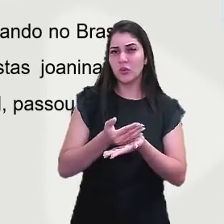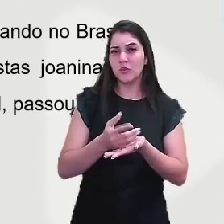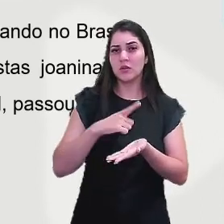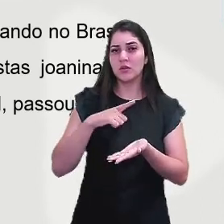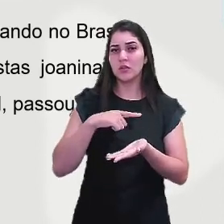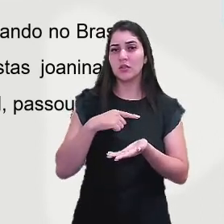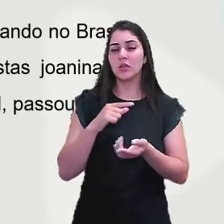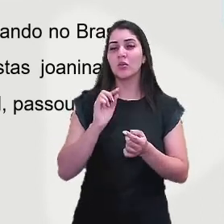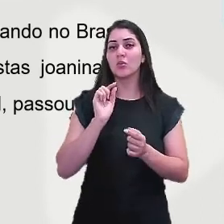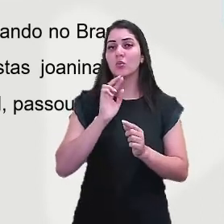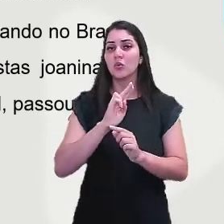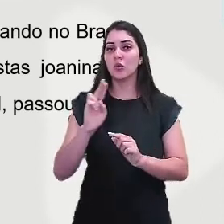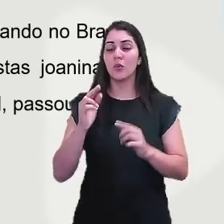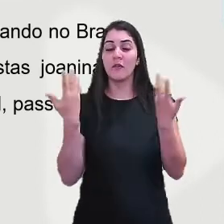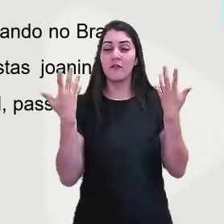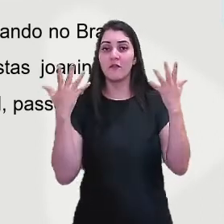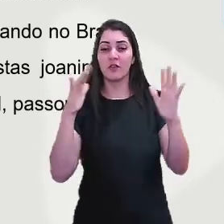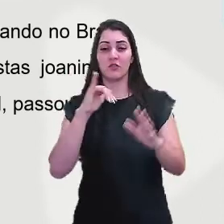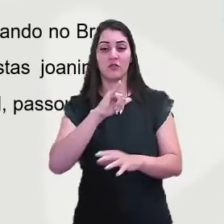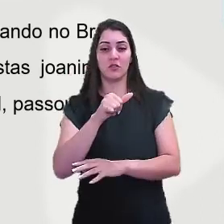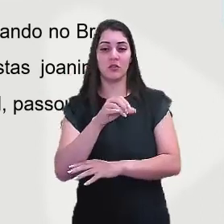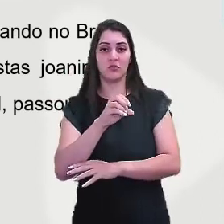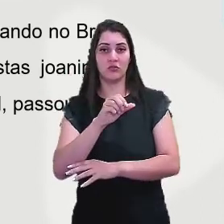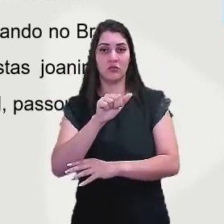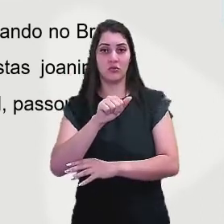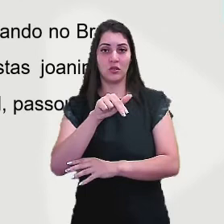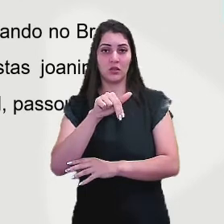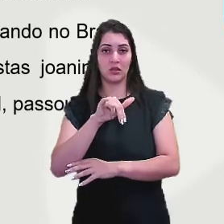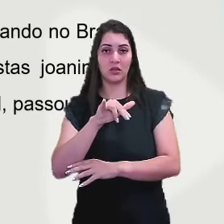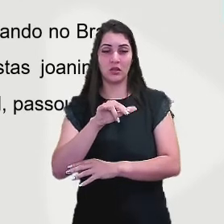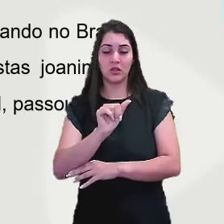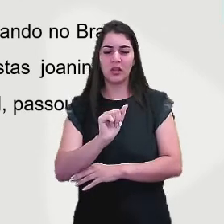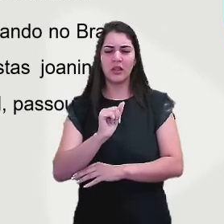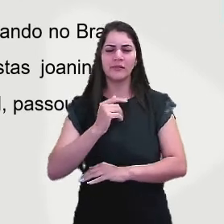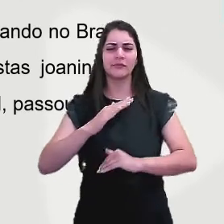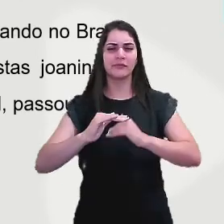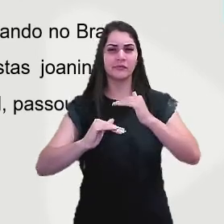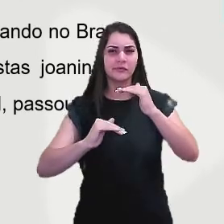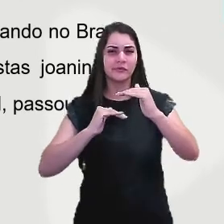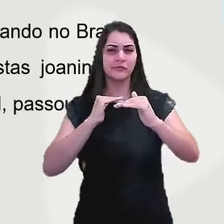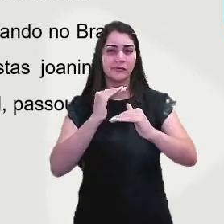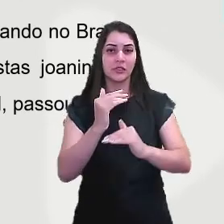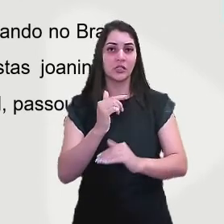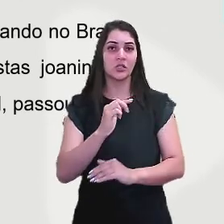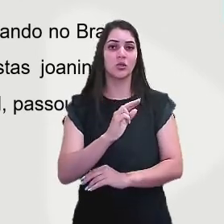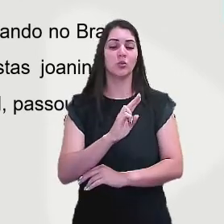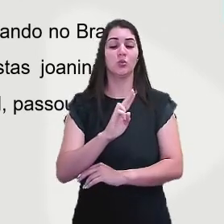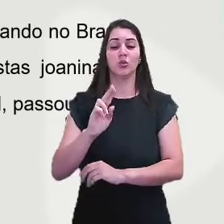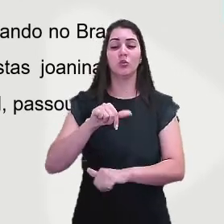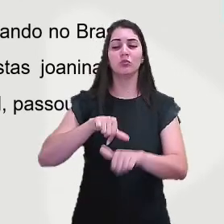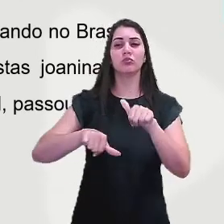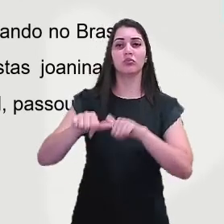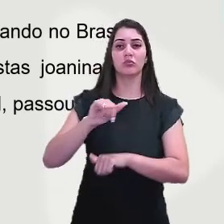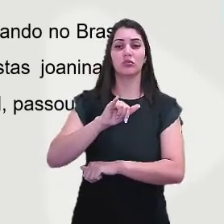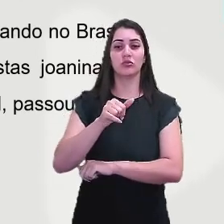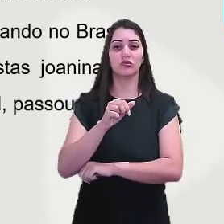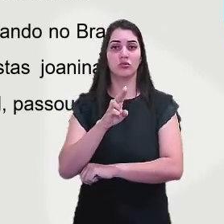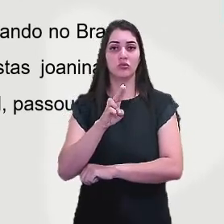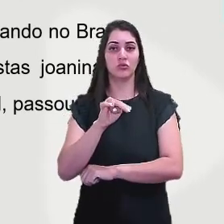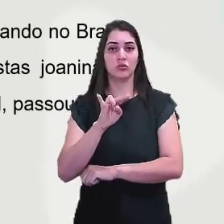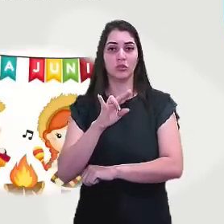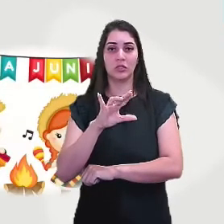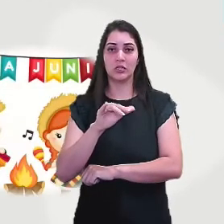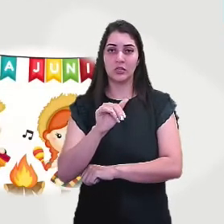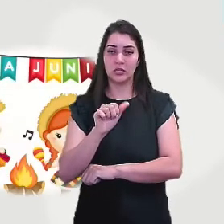festa joanina, porém, com a evolução do tempo, começou a ser chamada de festas juninas.